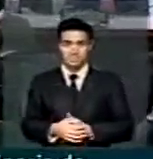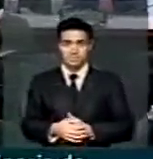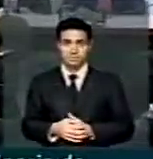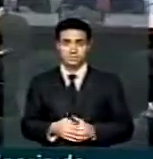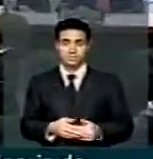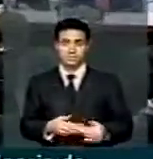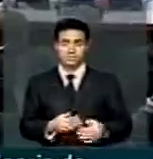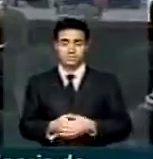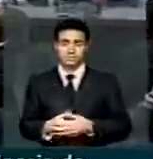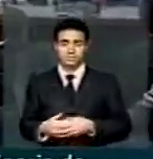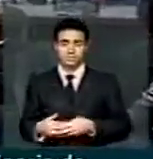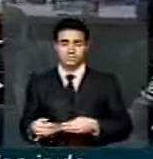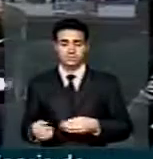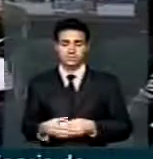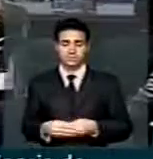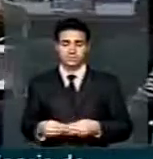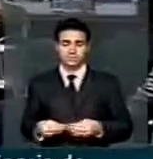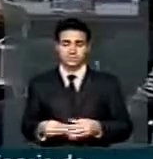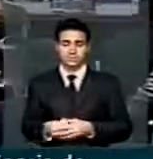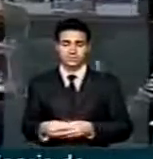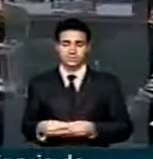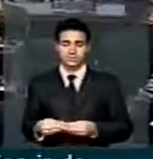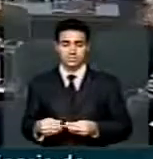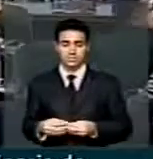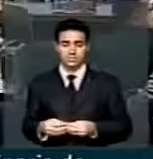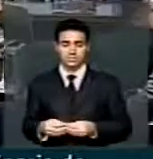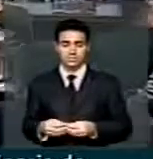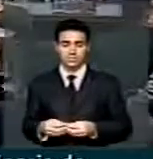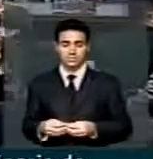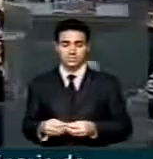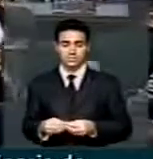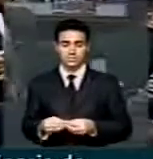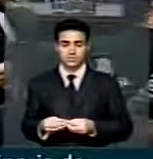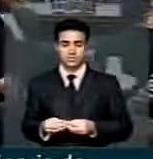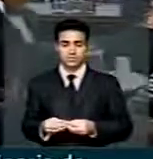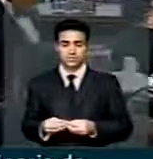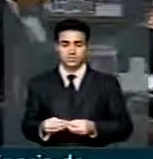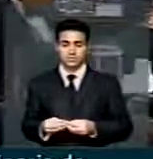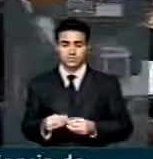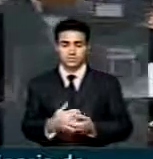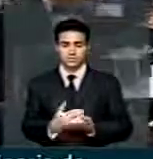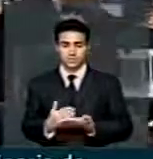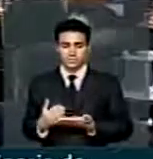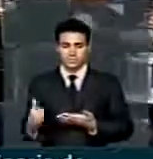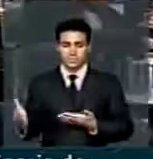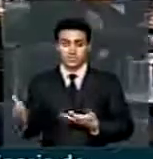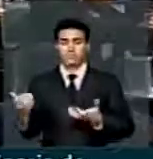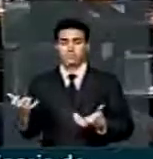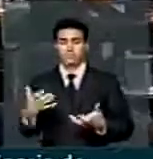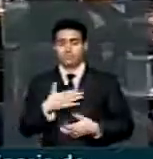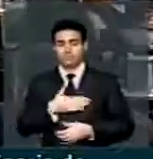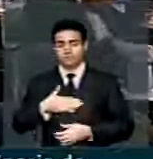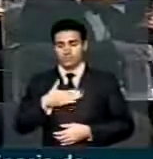fica... Peço soltar o tempo. Inicialmente, presidente, gostaria